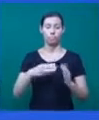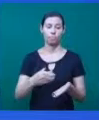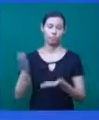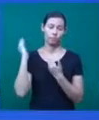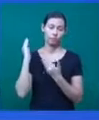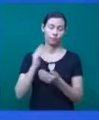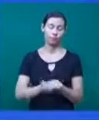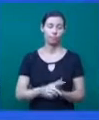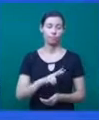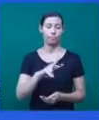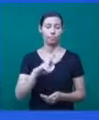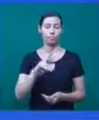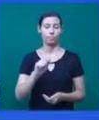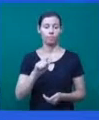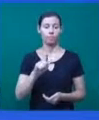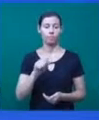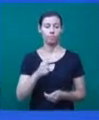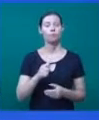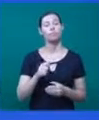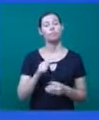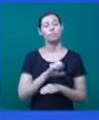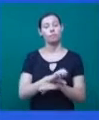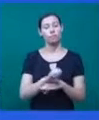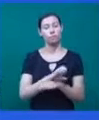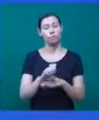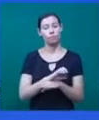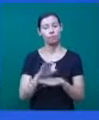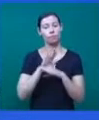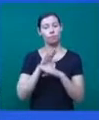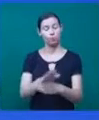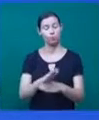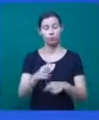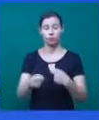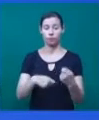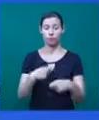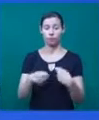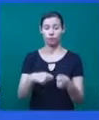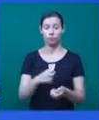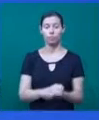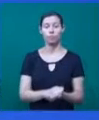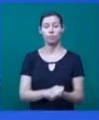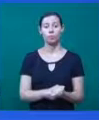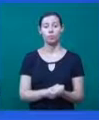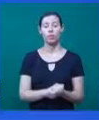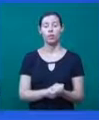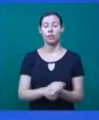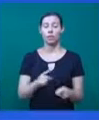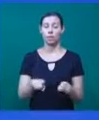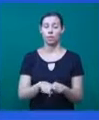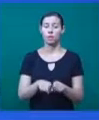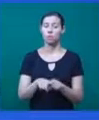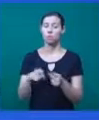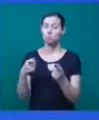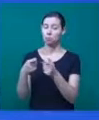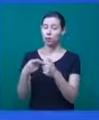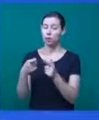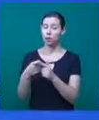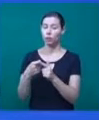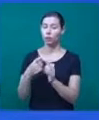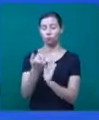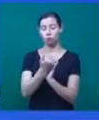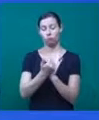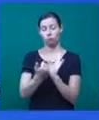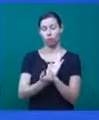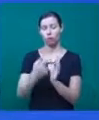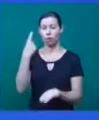talentos@fundacaocdl.org.br. Vaga de estágio para atendimento na área administrativa. Para realizar atendimento ao cliente, confirmação de agenda médica, fornecer